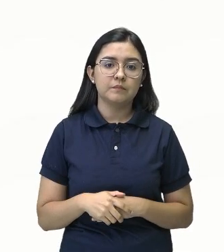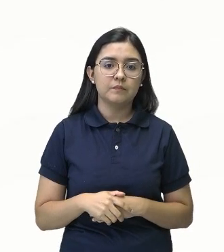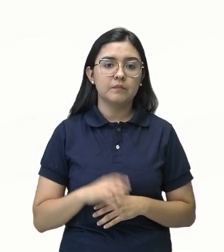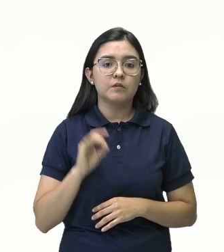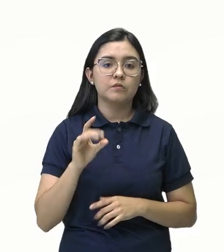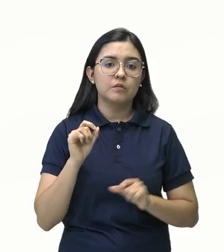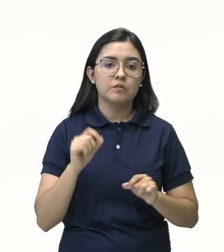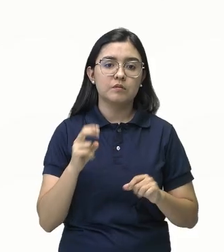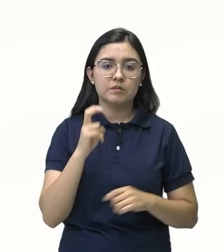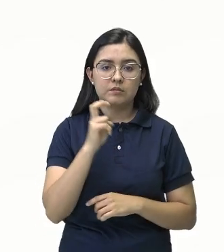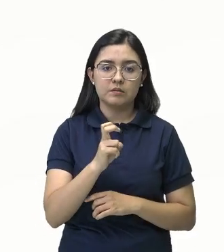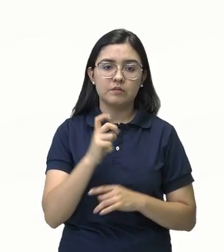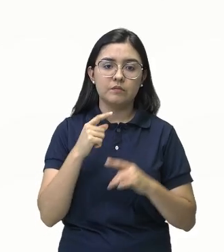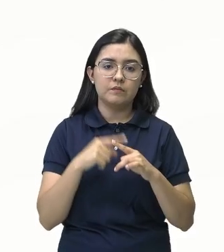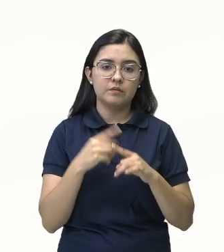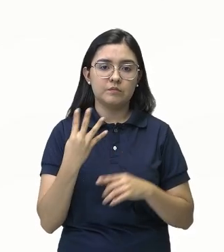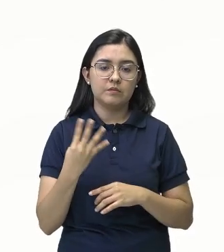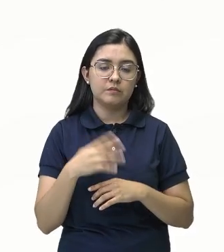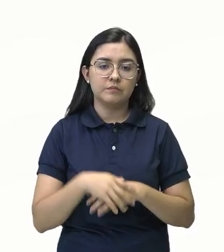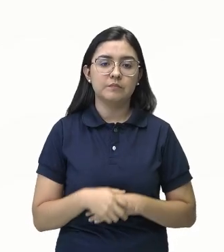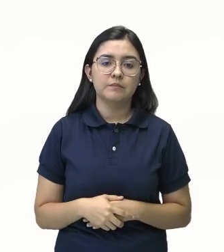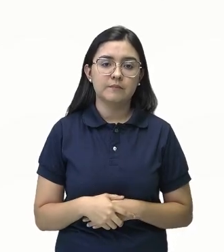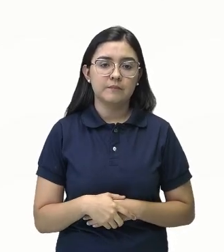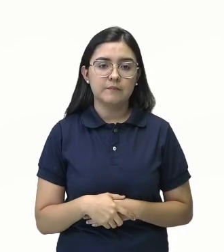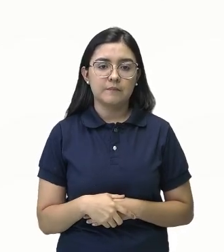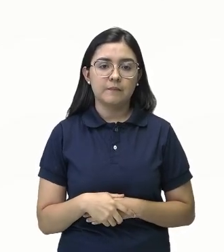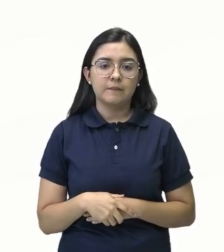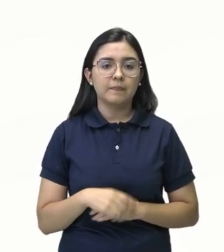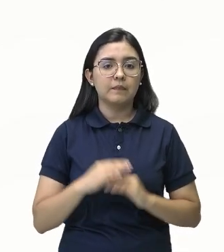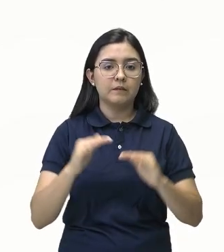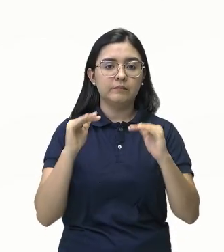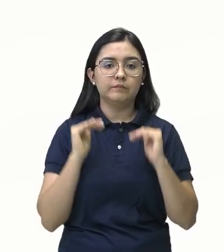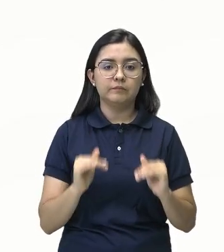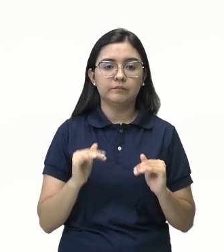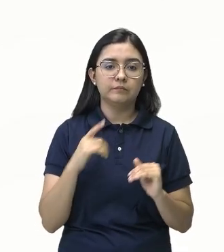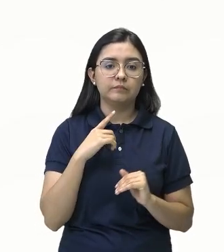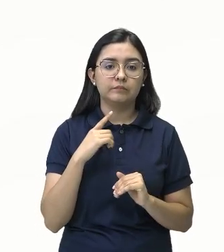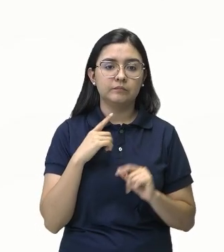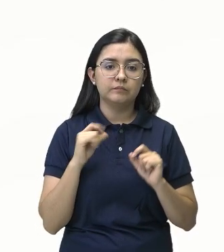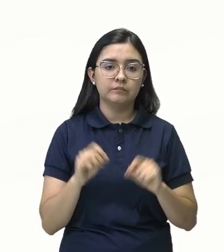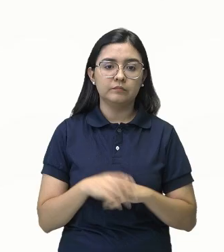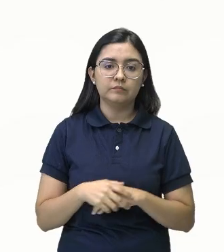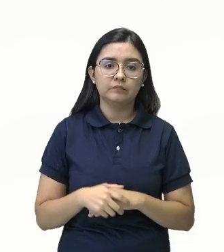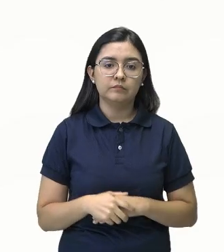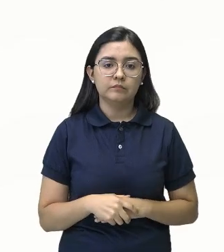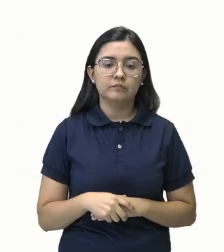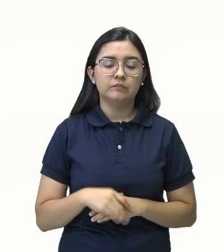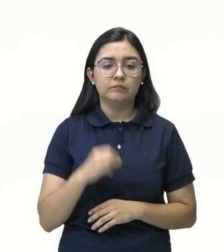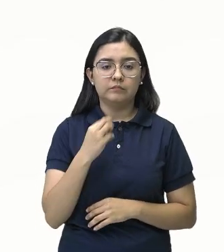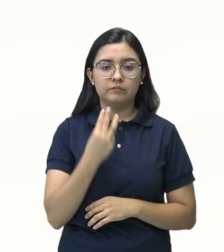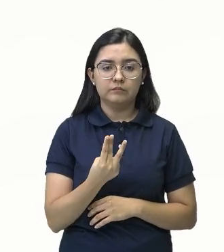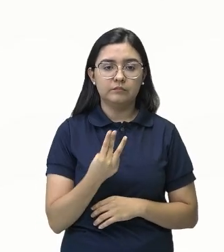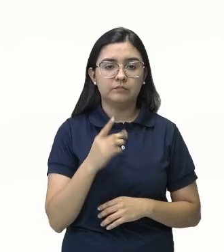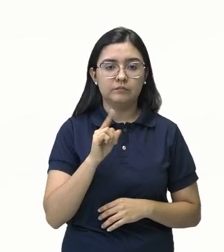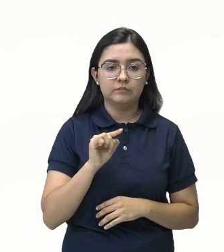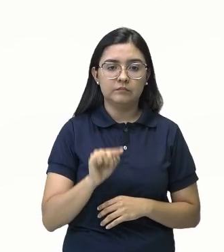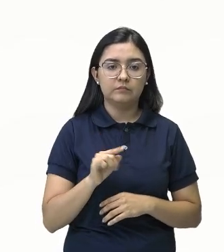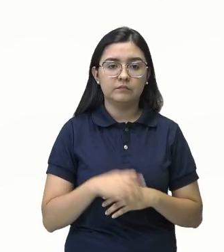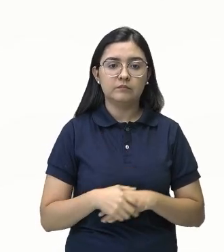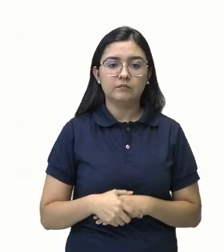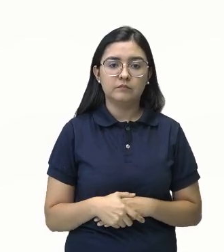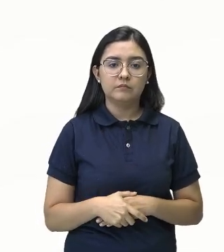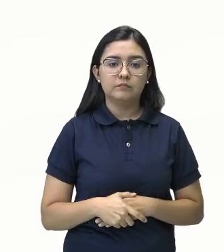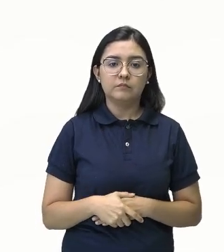5 vezes 4, porque eu sei que embaixo o meu maior fatorial é 3. E aí